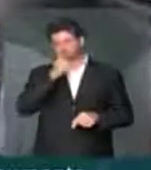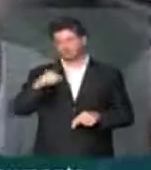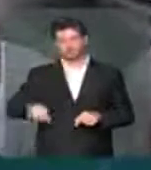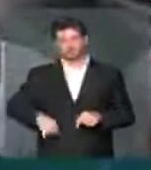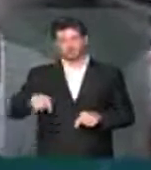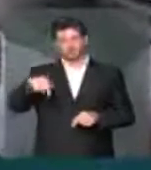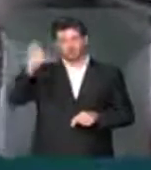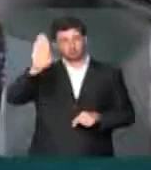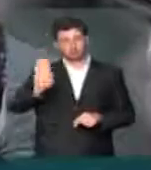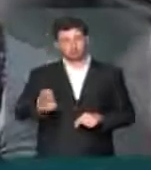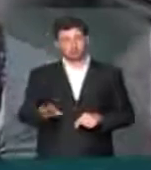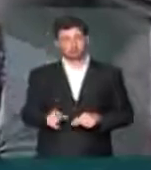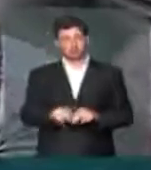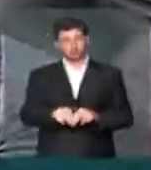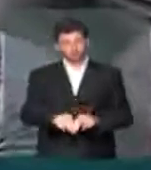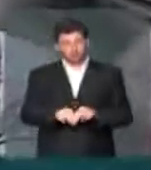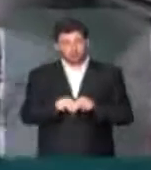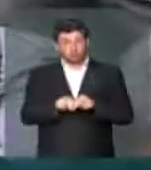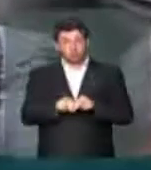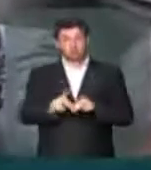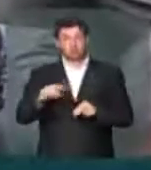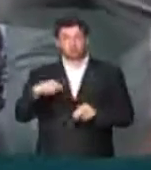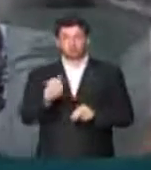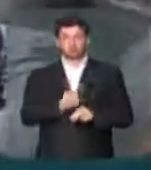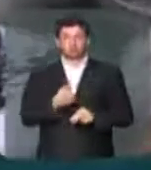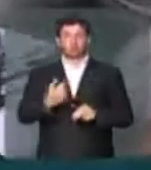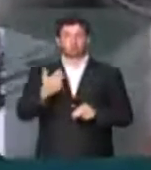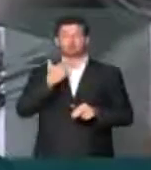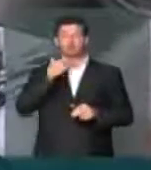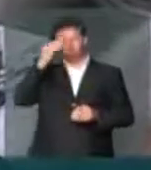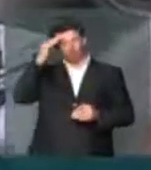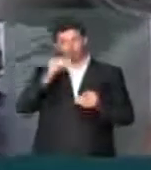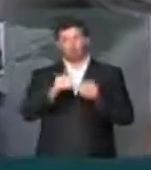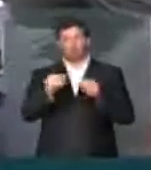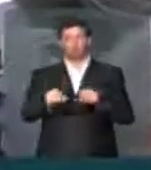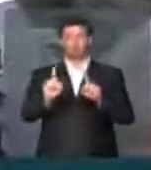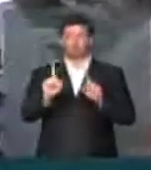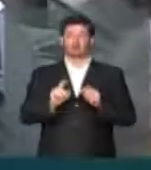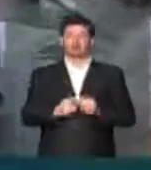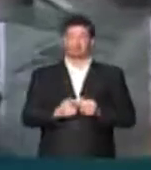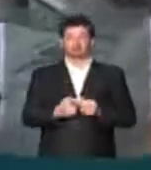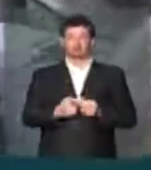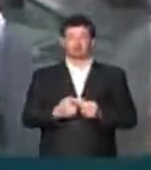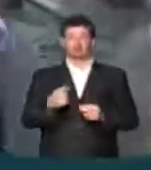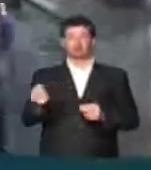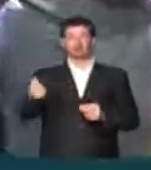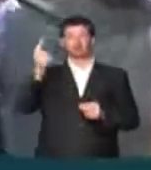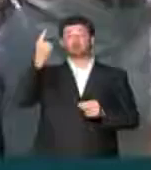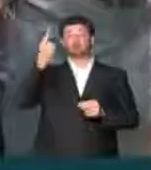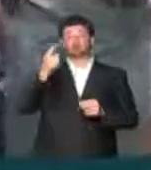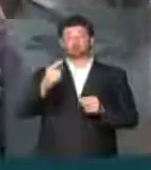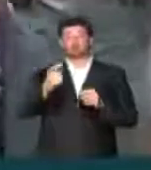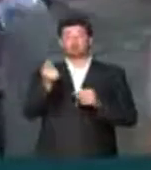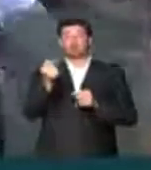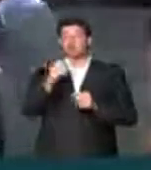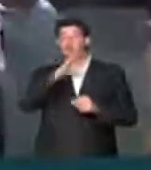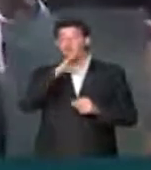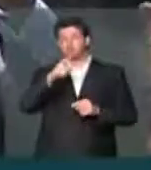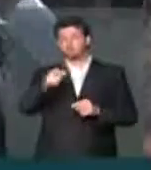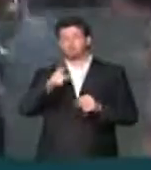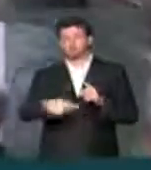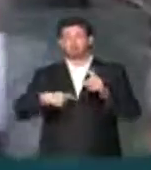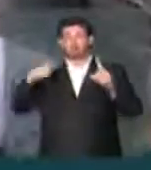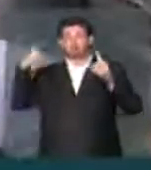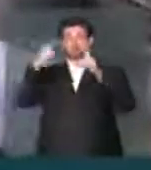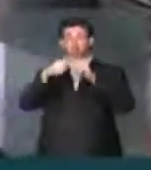do Brasil. Nesse sentido, nós não podemos concordar com este abusivo aumento de impostos